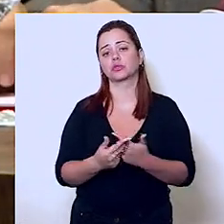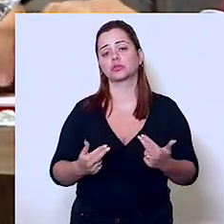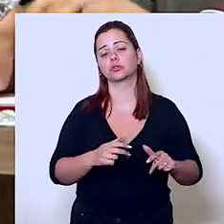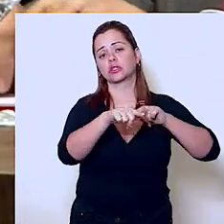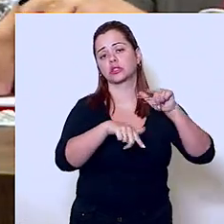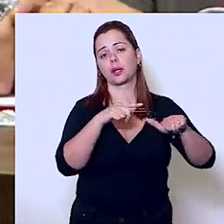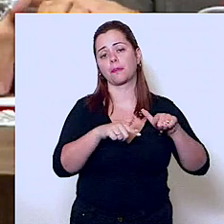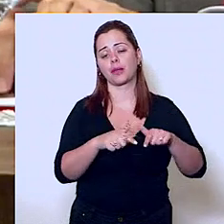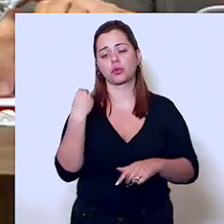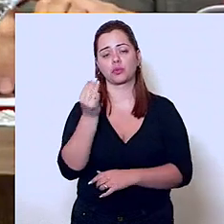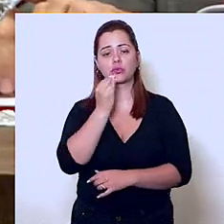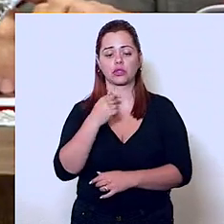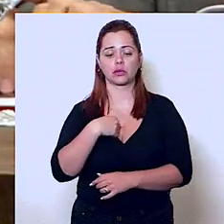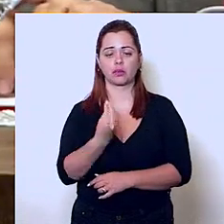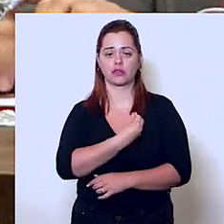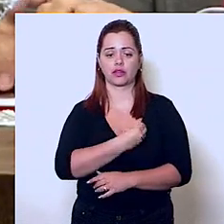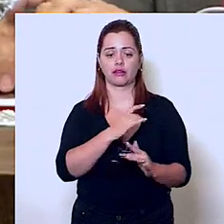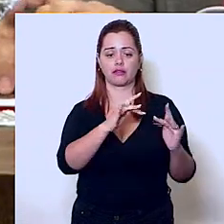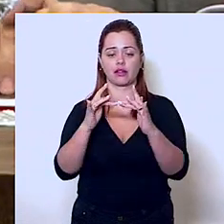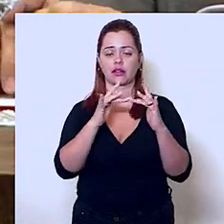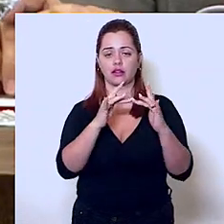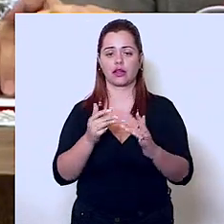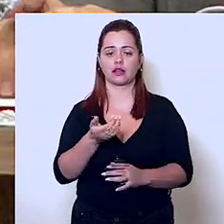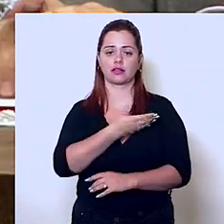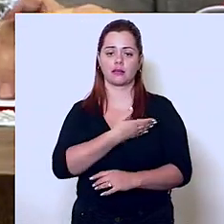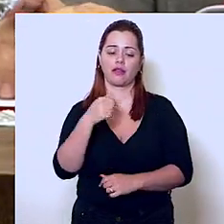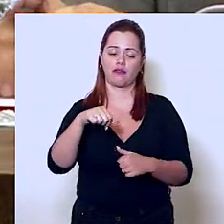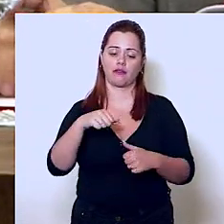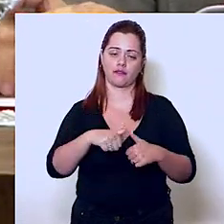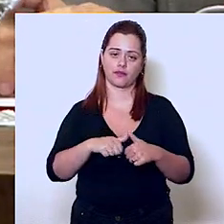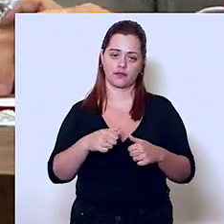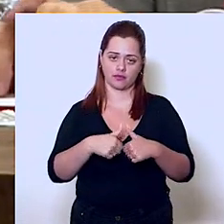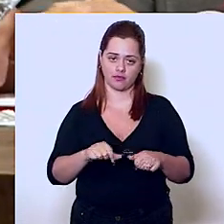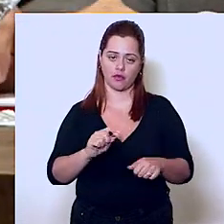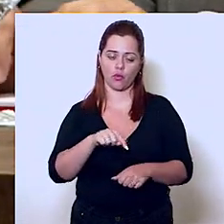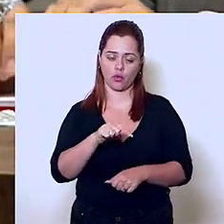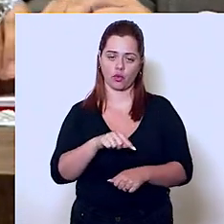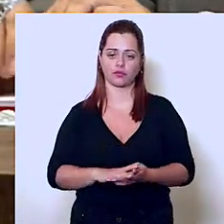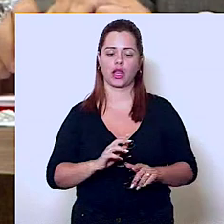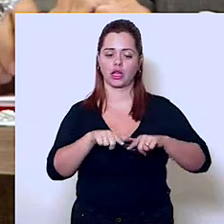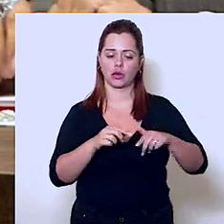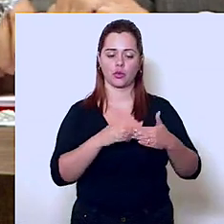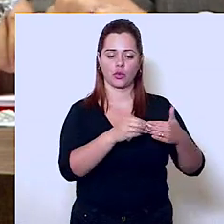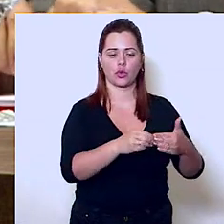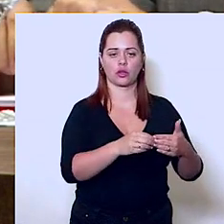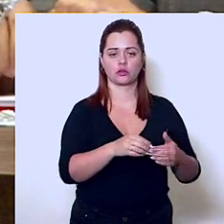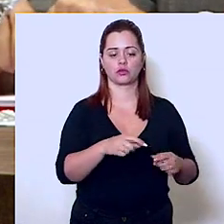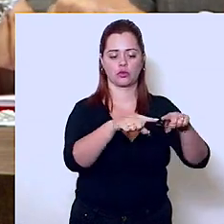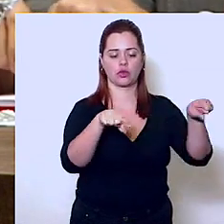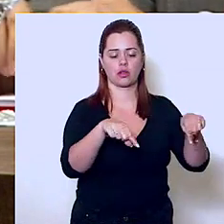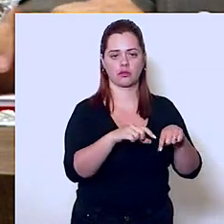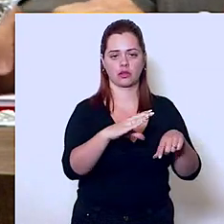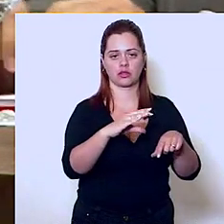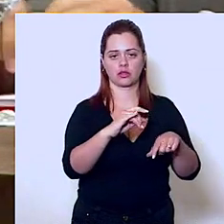vida foram ligadas a amigos que eu fiz aqui. O Carlos Átila me levou para trabalhar no Gabinete Civil, em 1980, depois